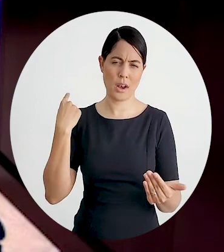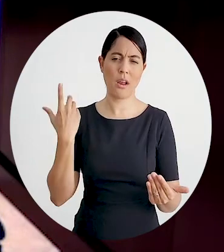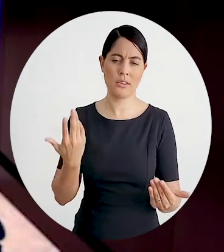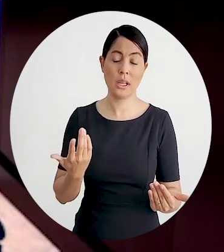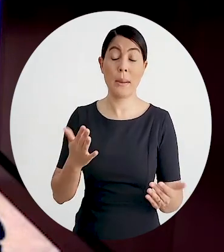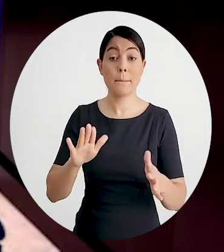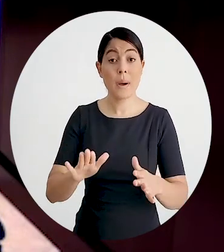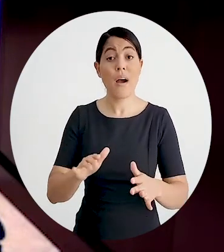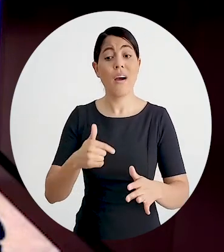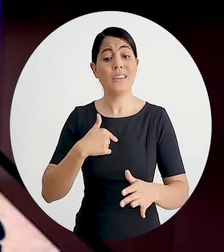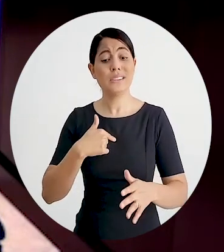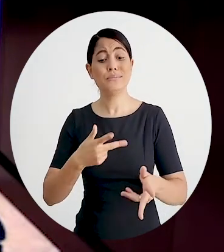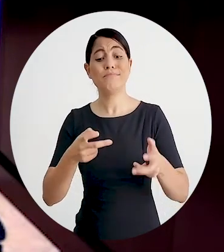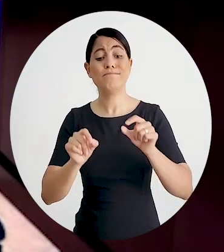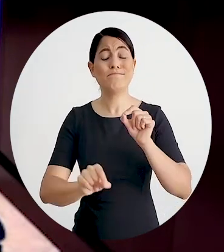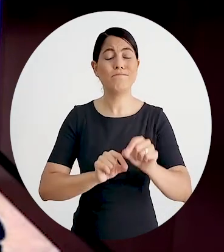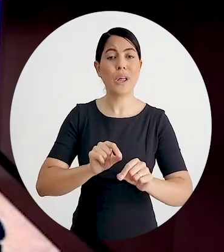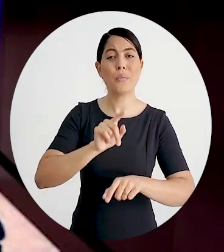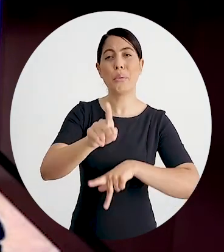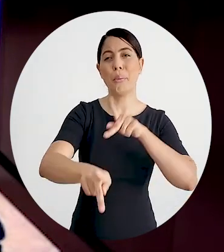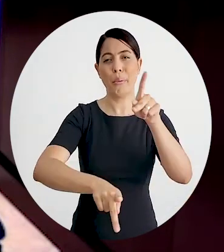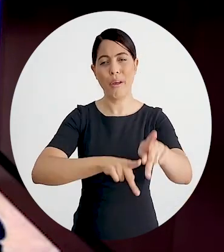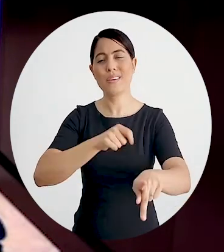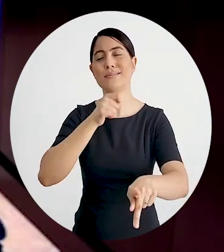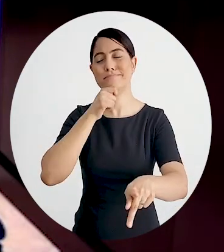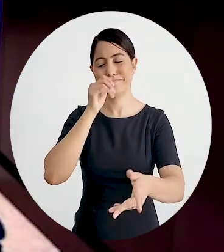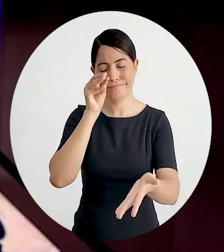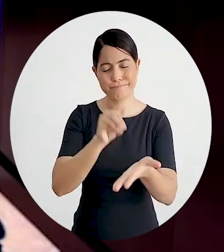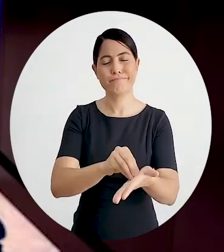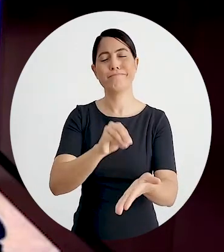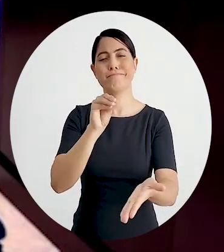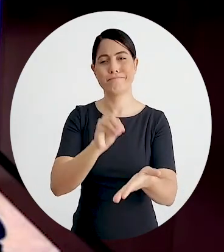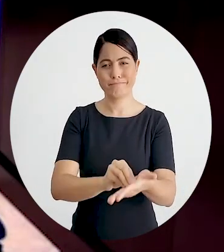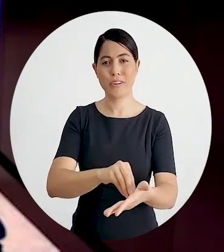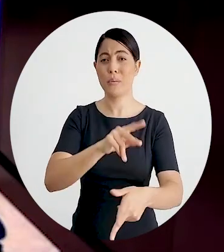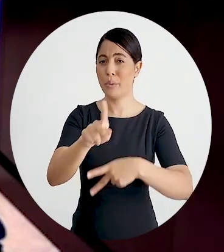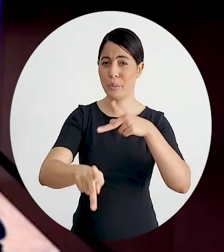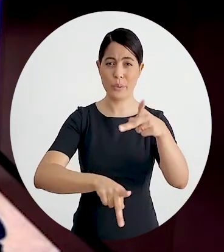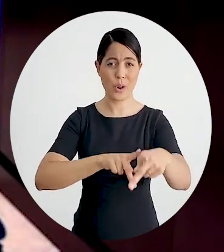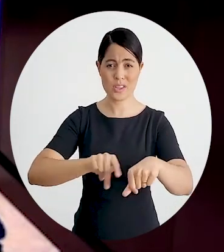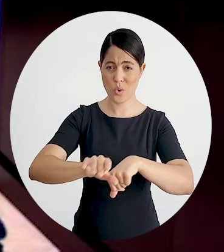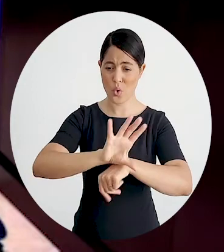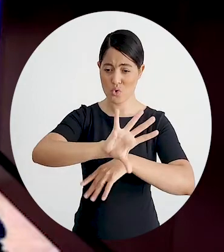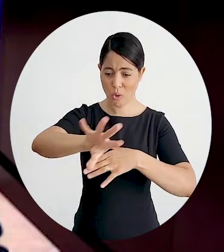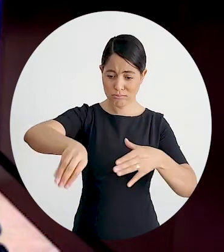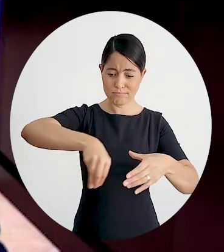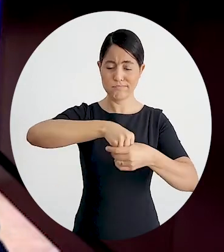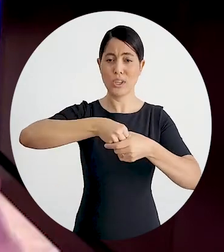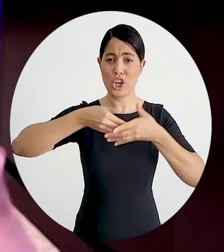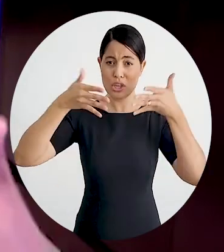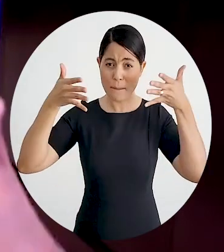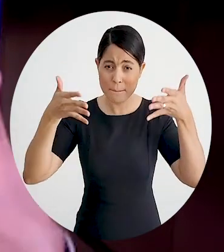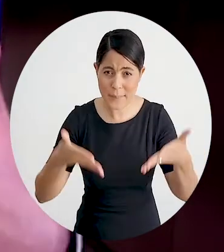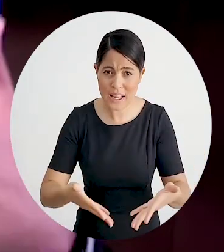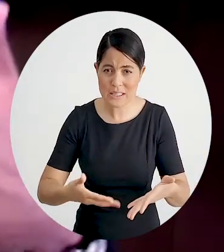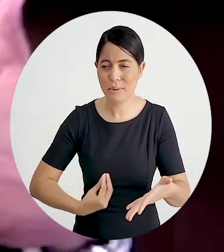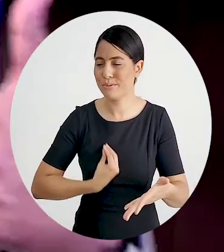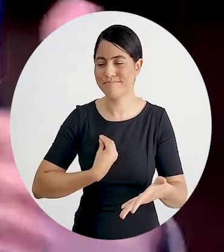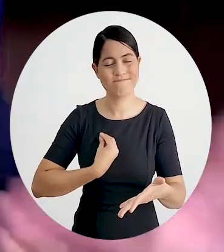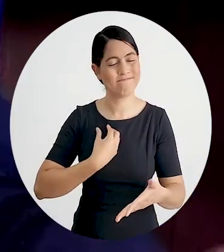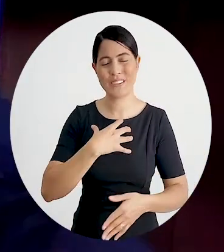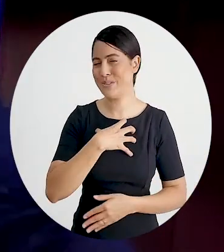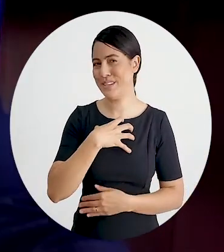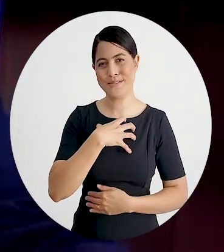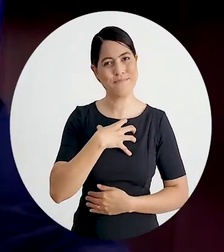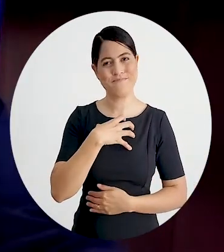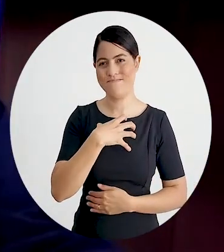percebo uma grande carência. A população ainda não se sente sujeito,